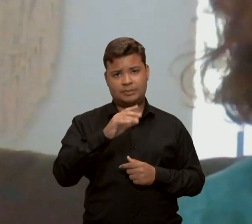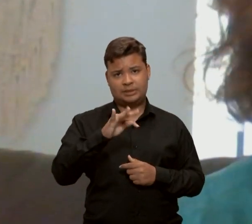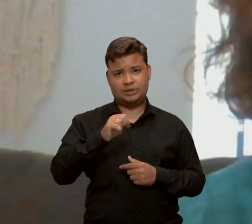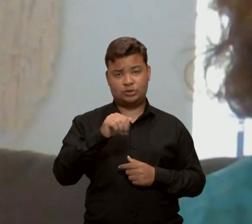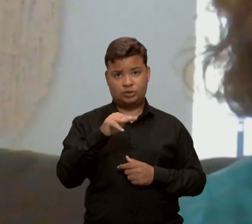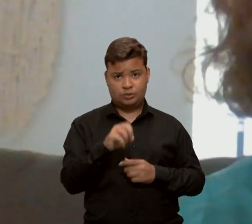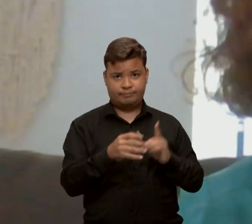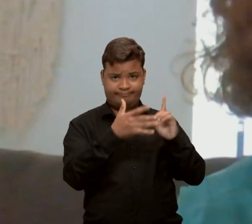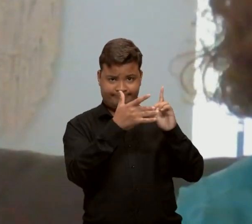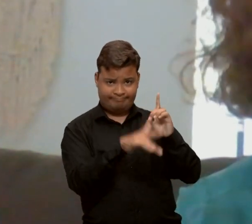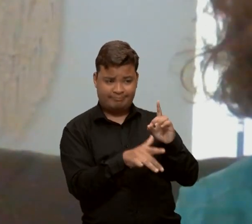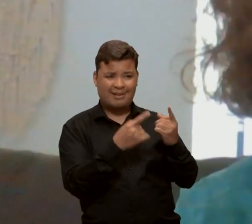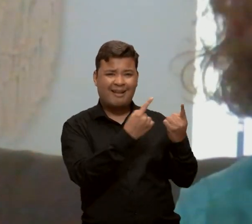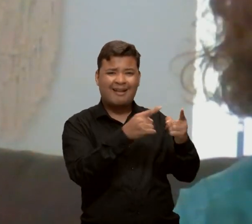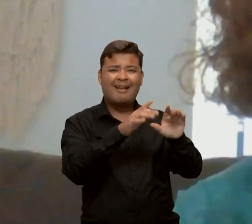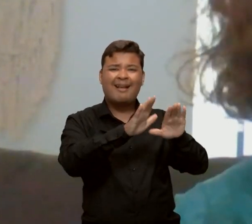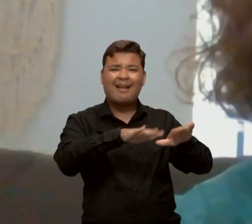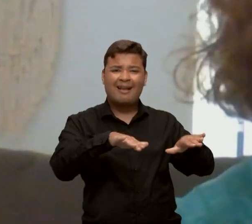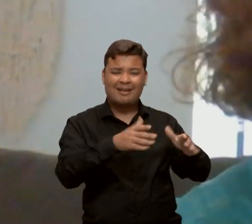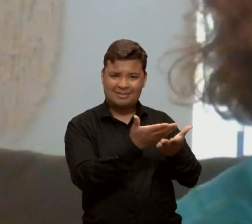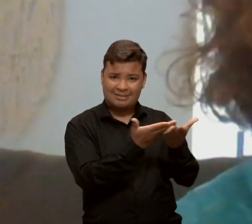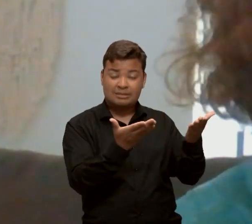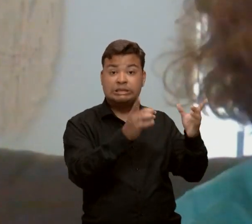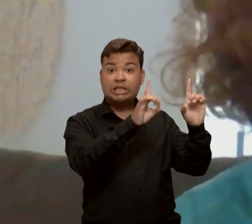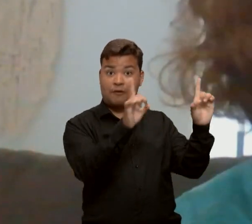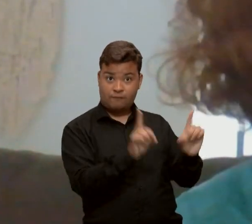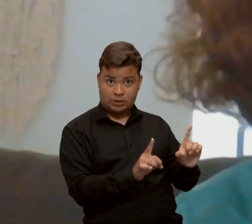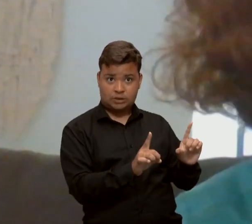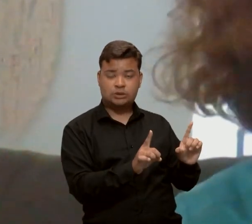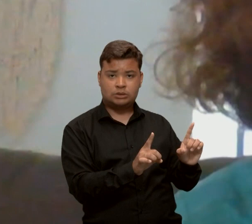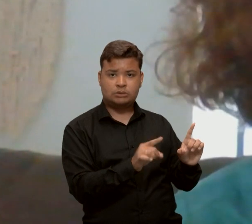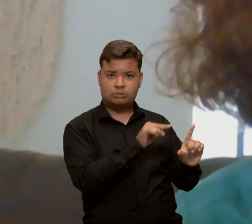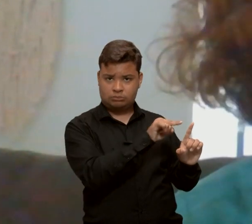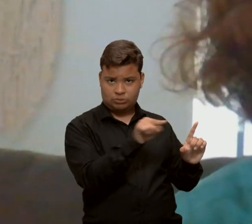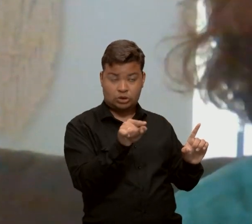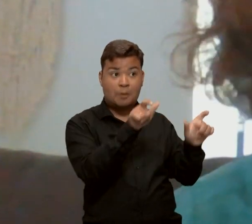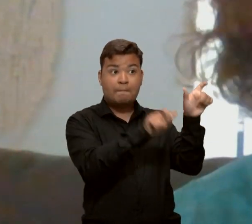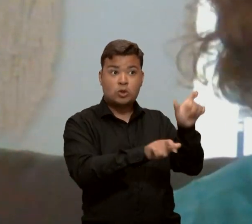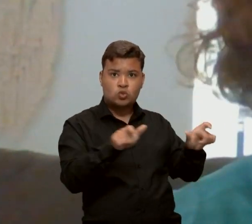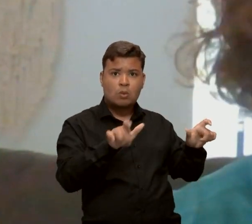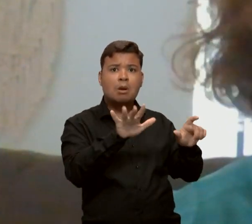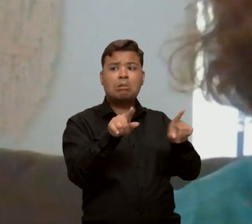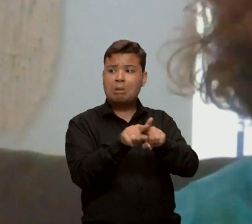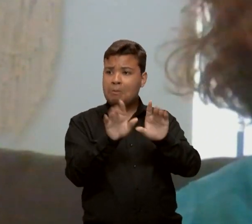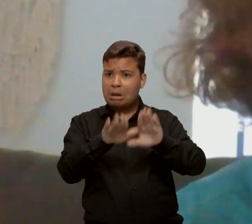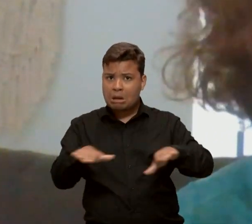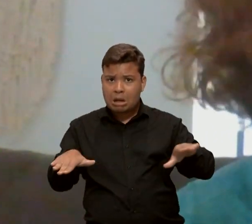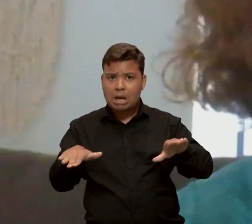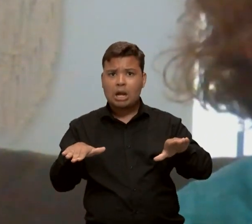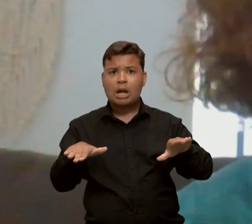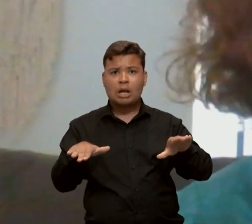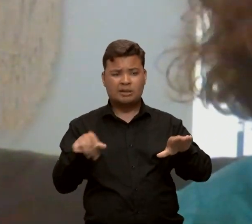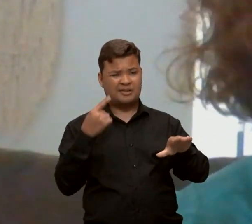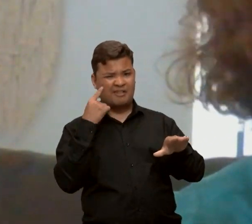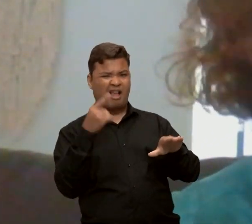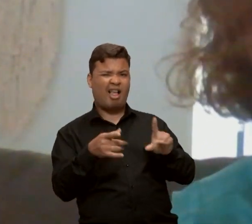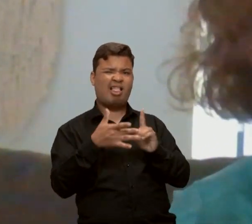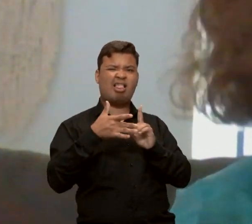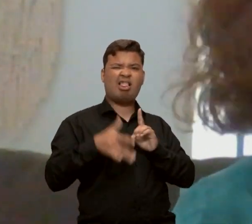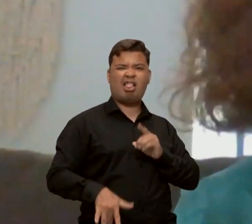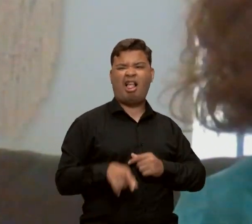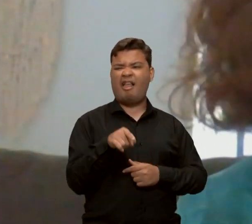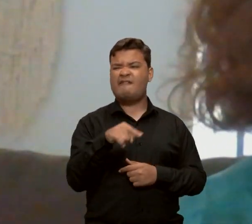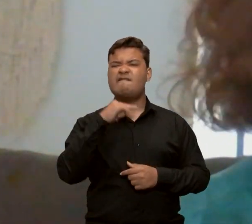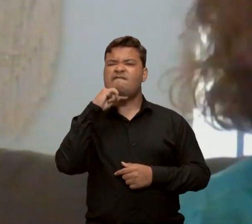deficiência, mas muitas vezes o capacitismo é usado para a criança, né? E essa criança, ela é capaz, sim, de cuidar dos